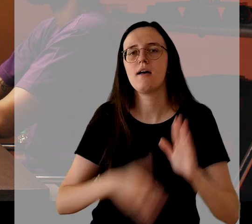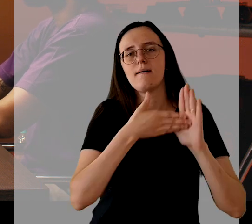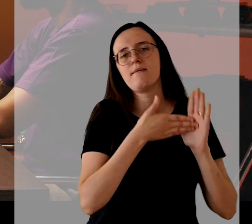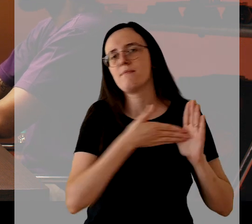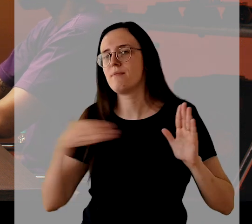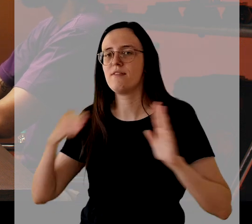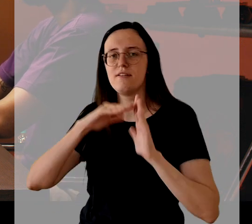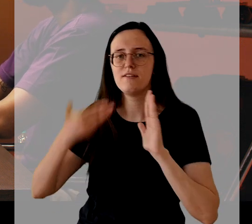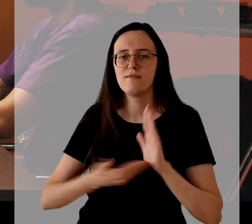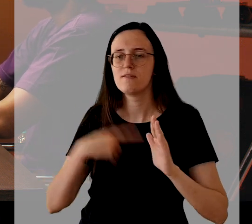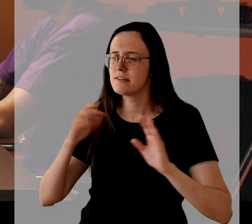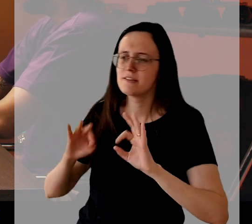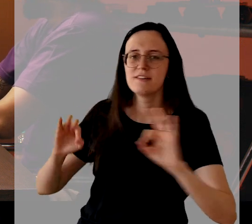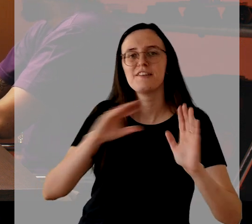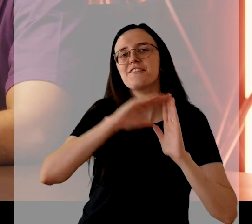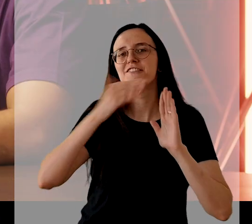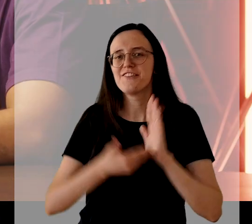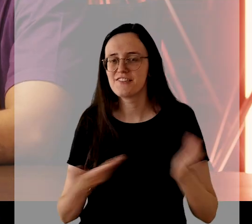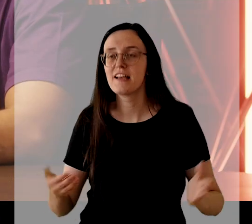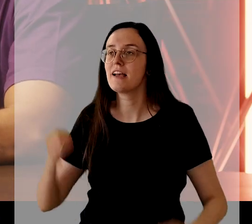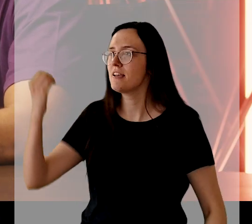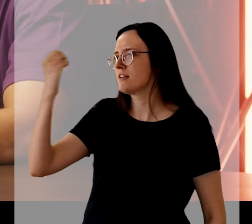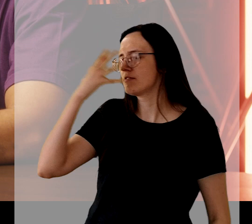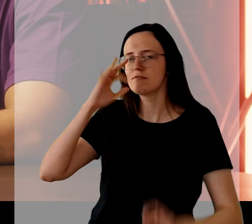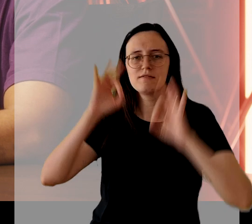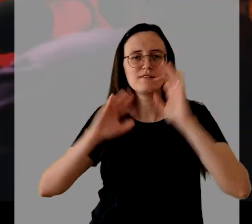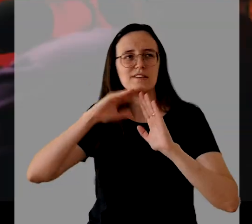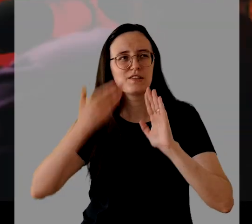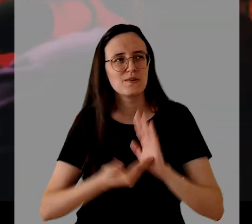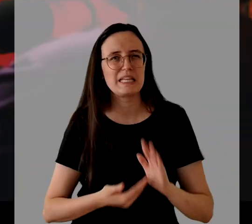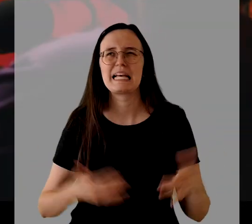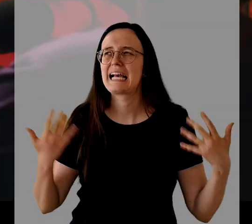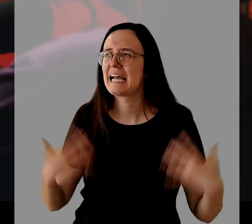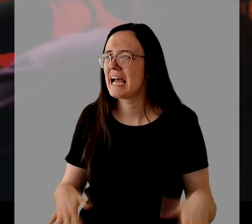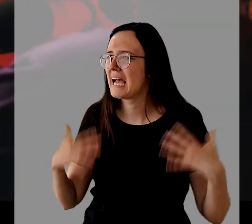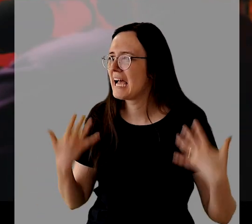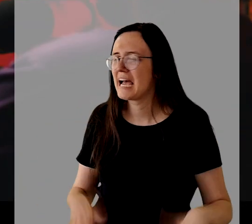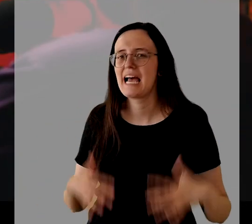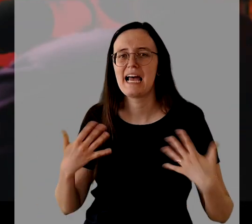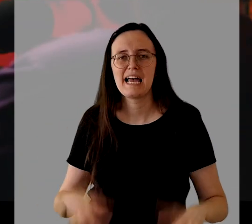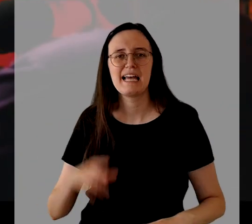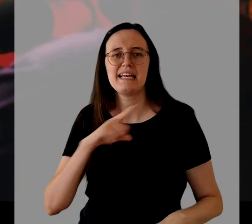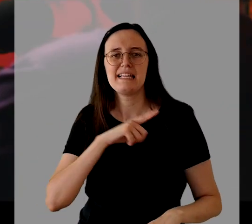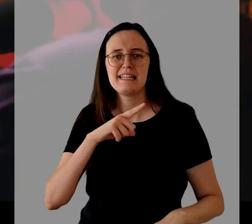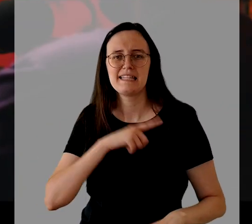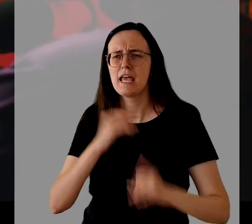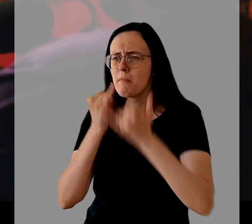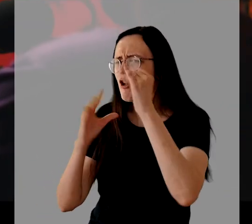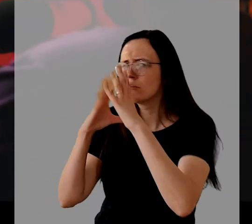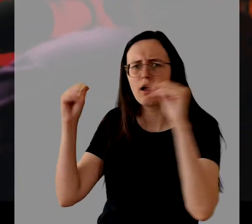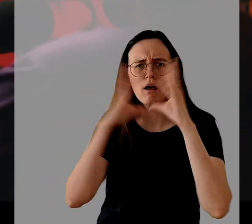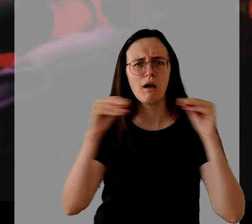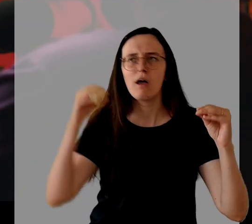plano sequência, vamos fazer tudo em plano sequência, e a luz toda montada, a gente, cara, tripé aqui, tripé lá, some com